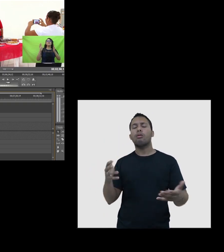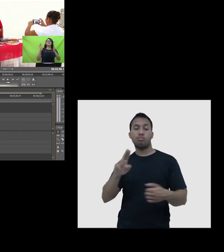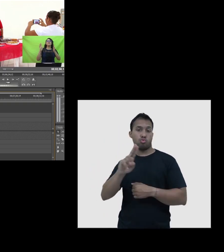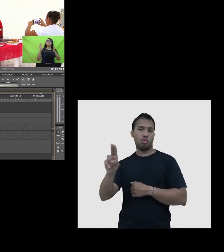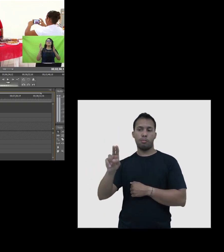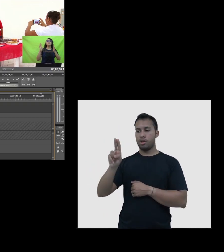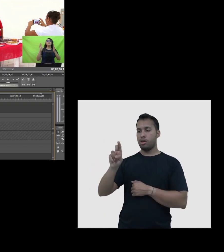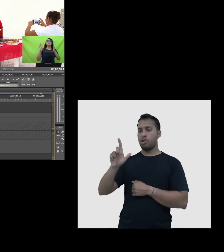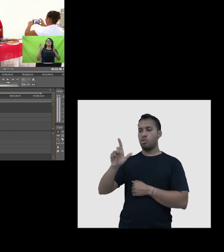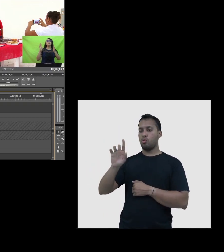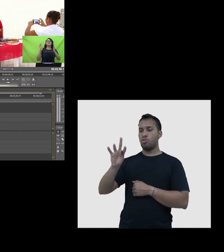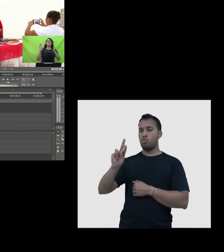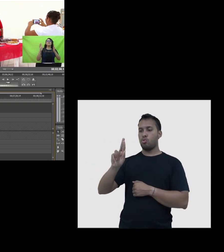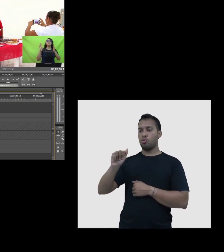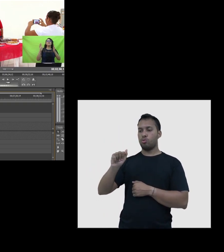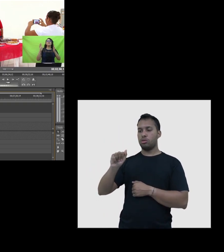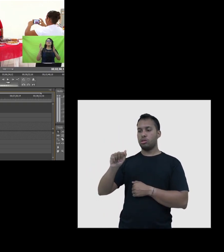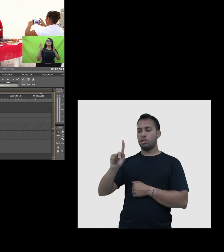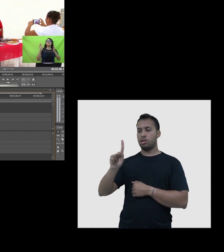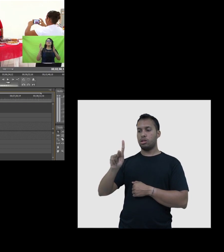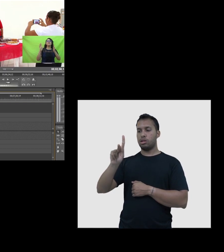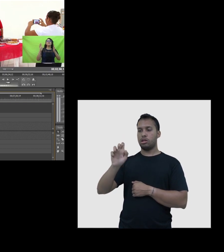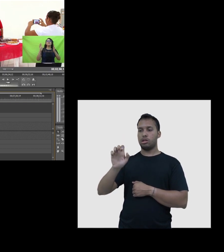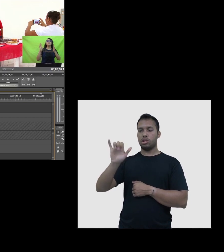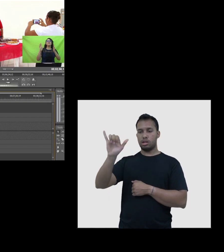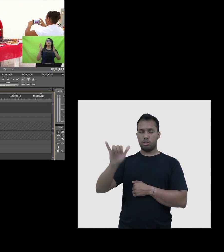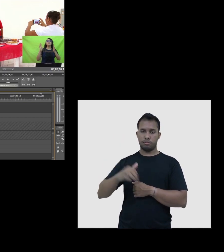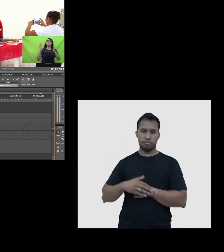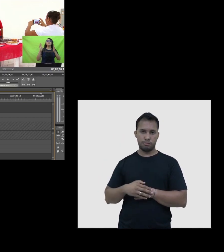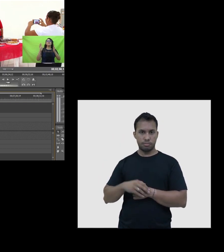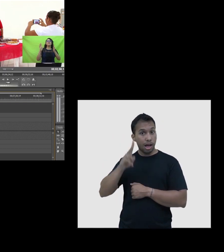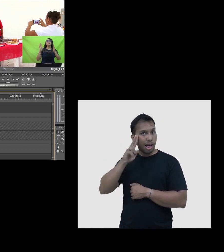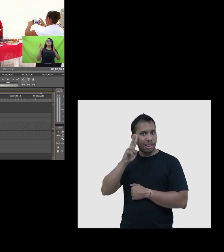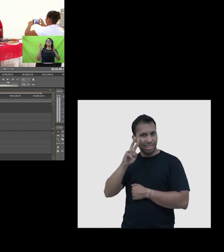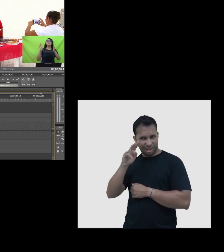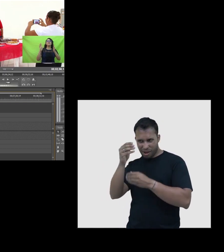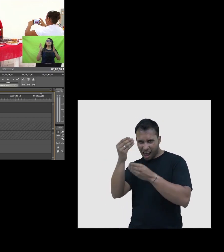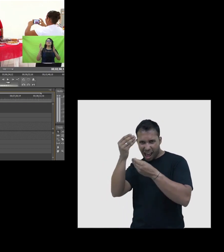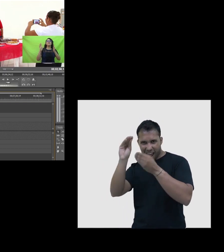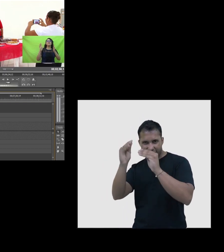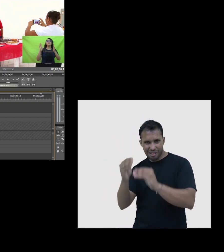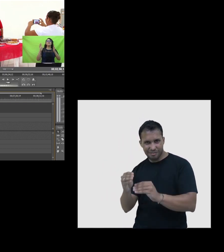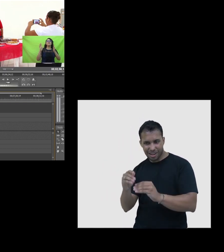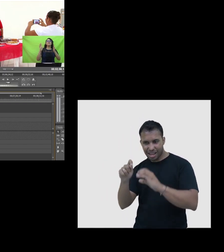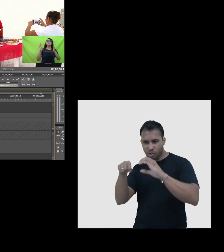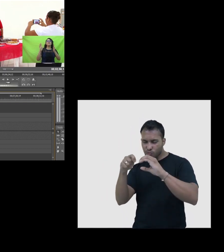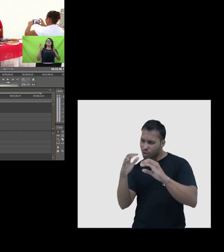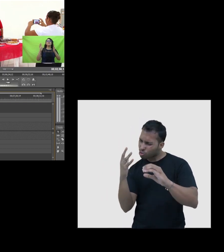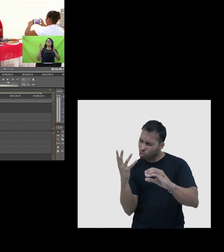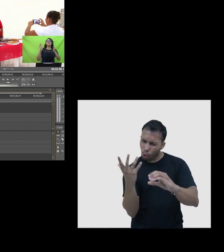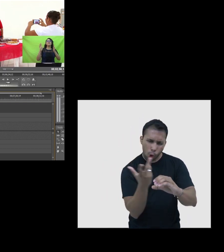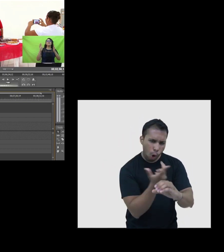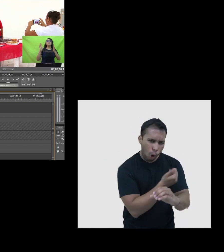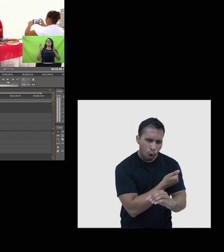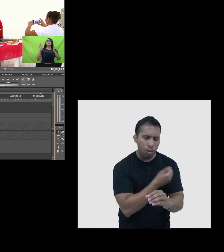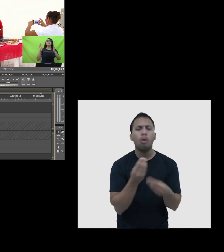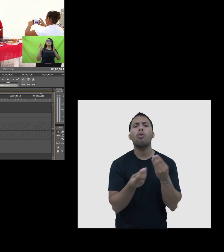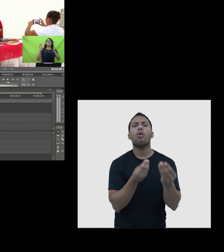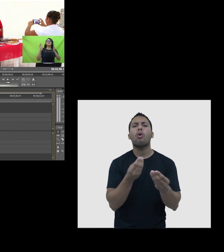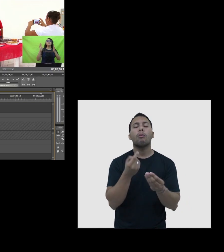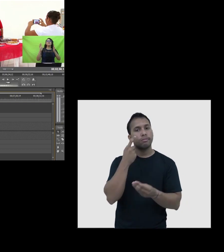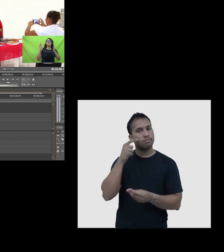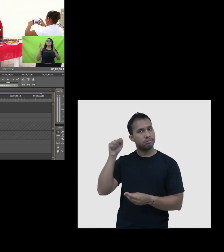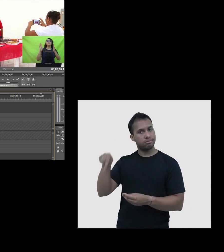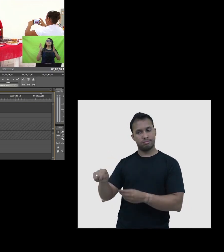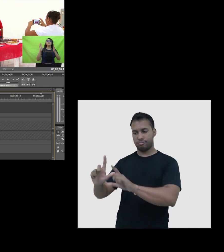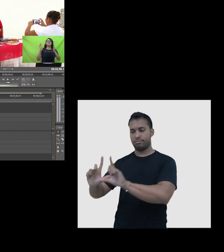chama Ultra Key. Bom, então como a gente aplica um efeito que vai durar o vídeo inteiro? Porque ele vai tirar